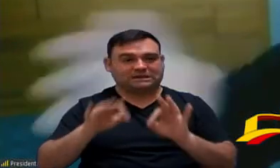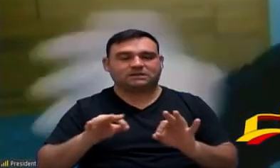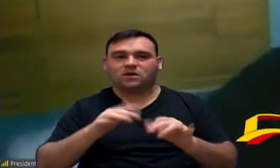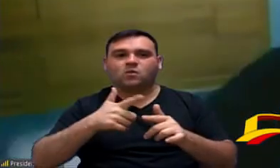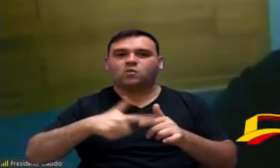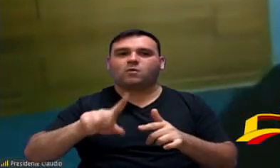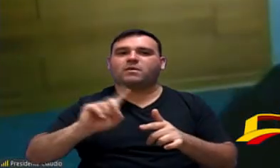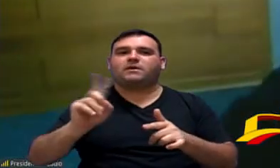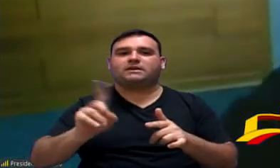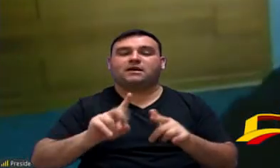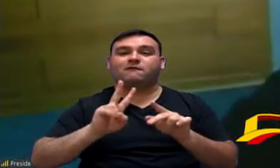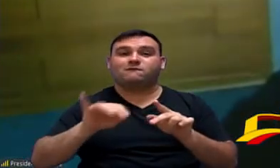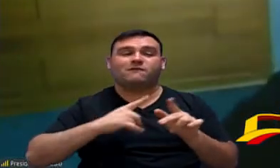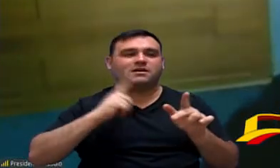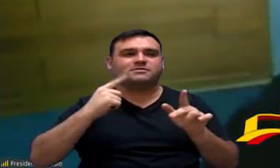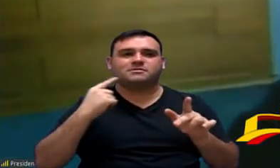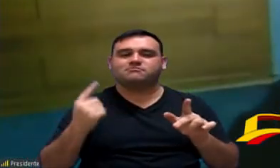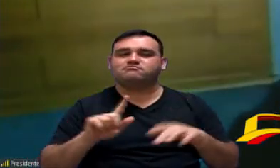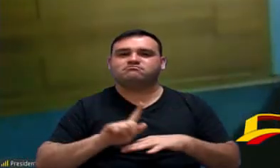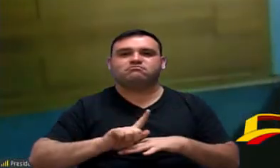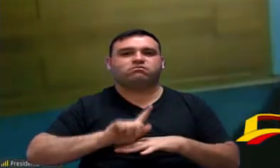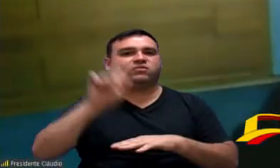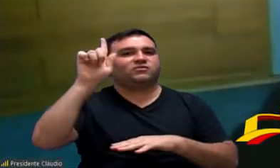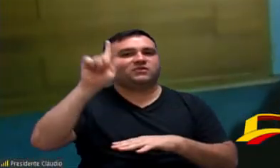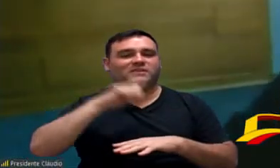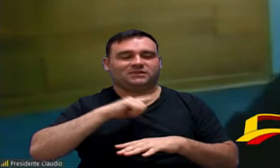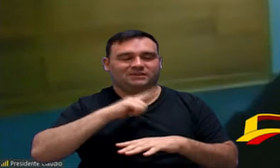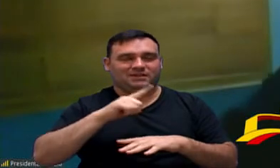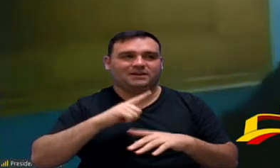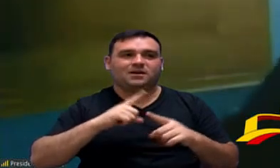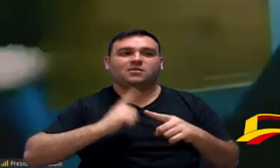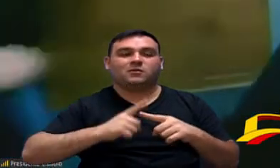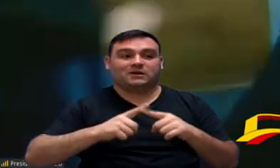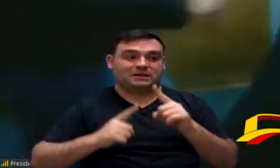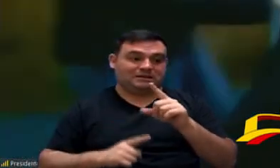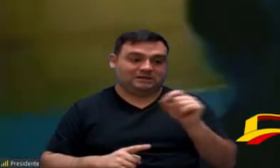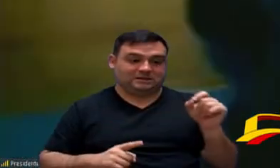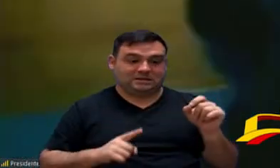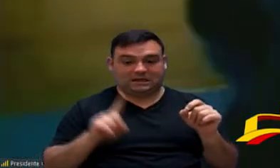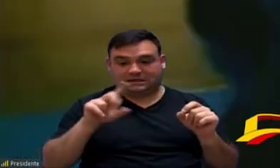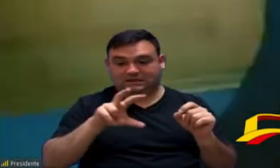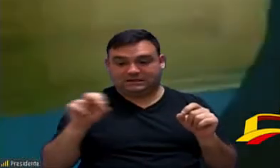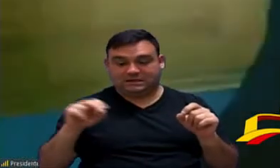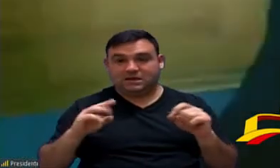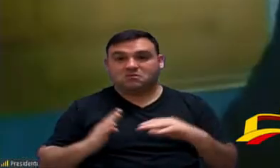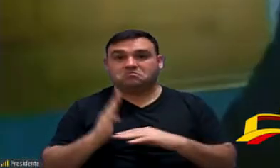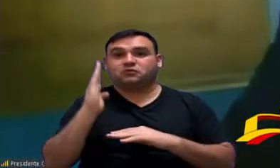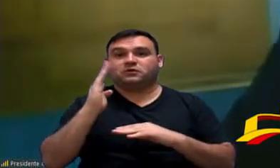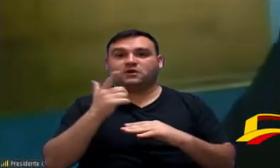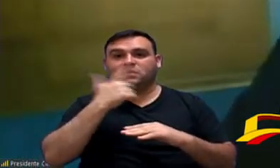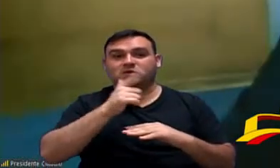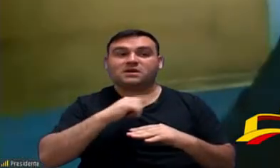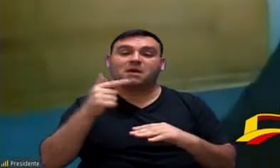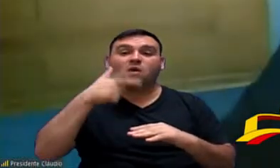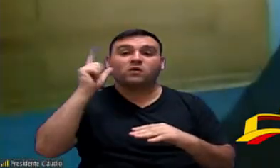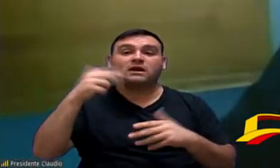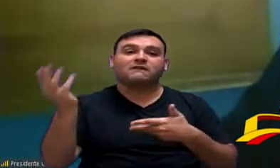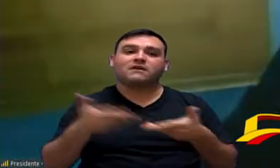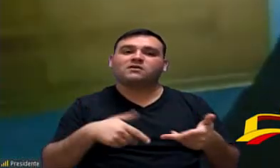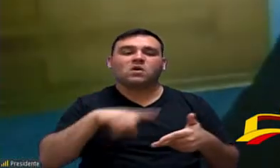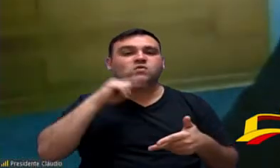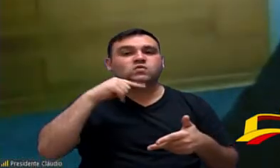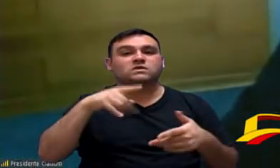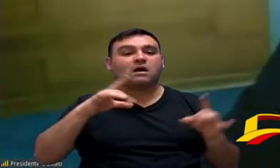ter esse problema. Vai voar aqui, esse negócio aqui. Porque de 100 para 500, né, aumenta muito bem. Mas eles vieram instalar ontem e não